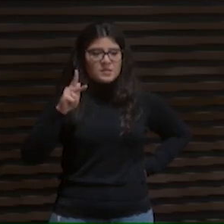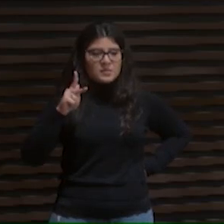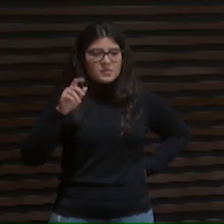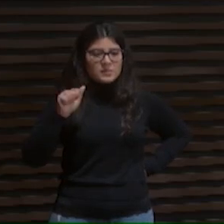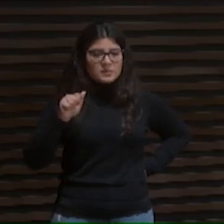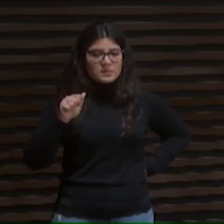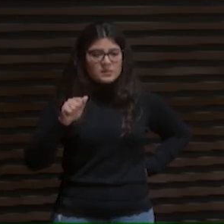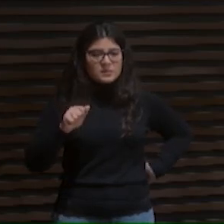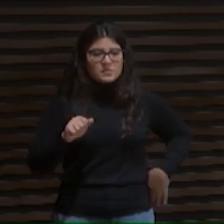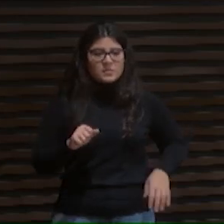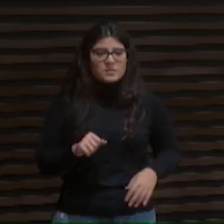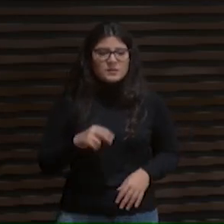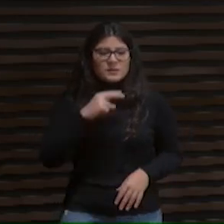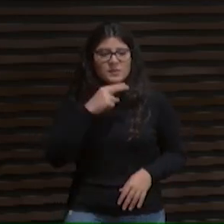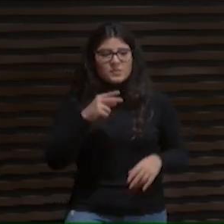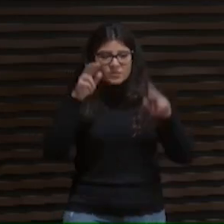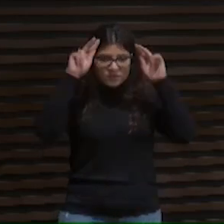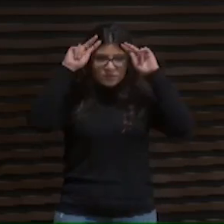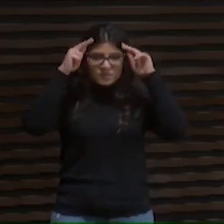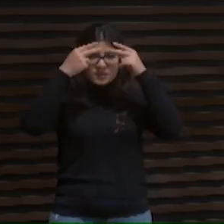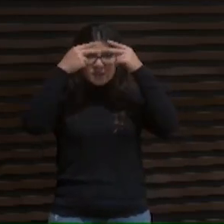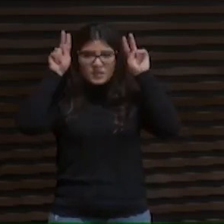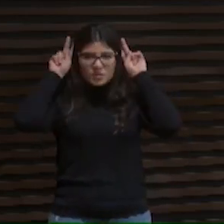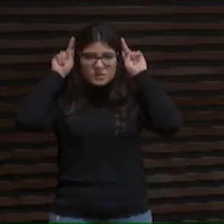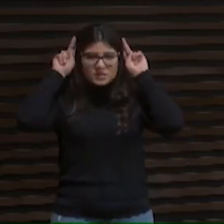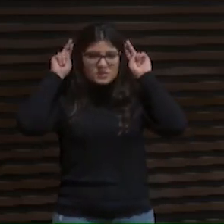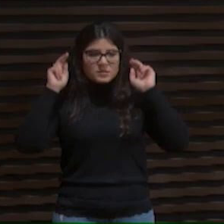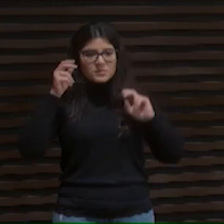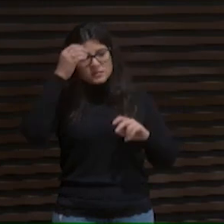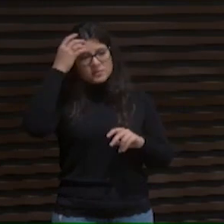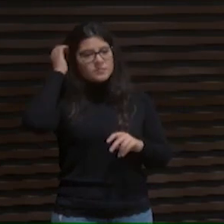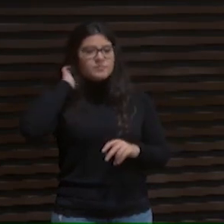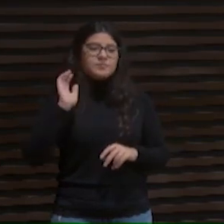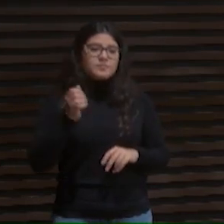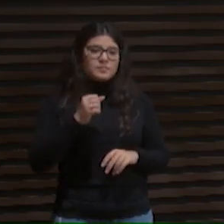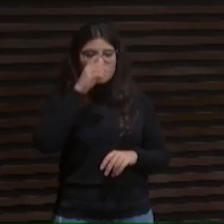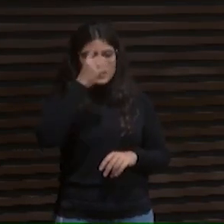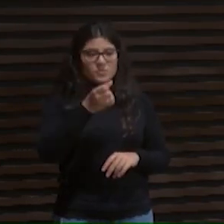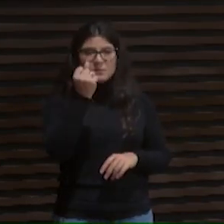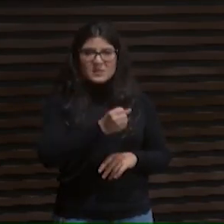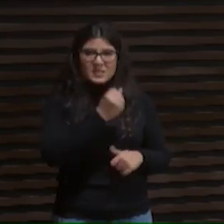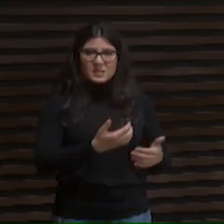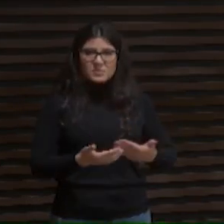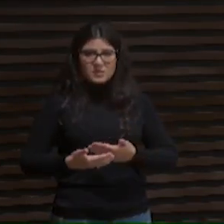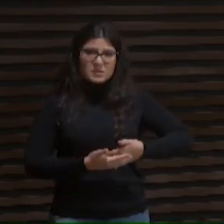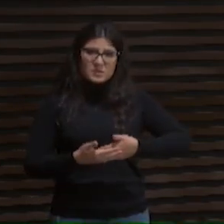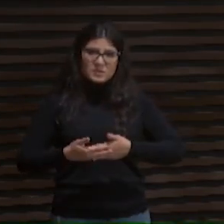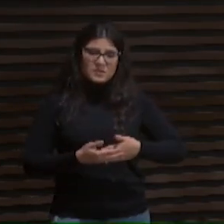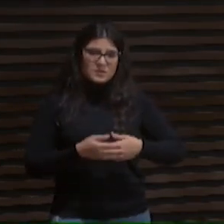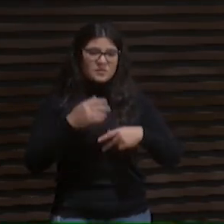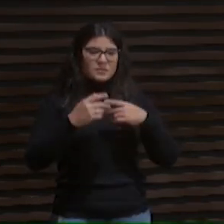que mandou matar os meninos, os bebês, quando Jesus nasceu. Falou ao neto de